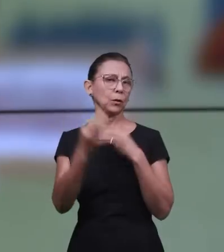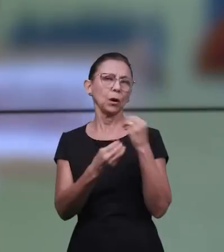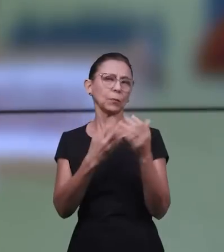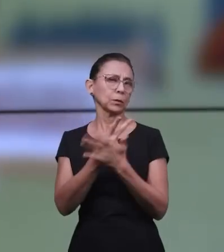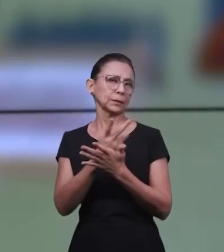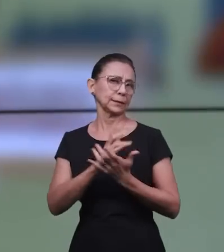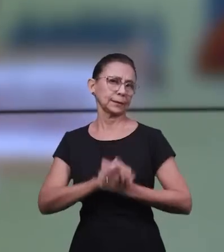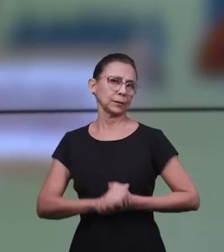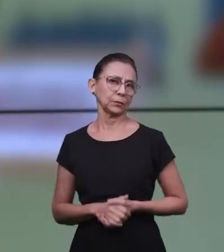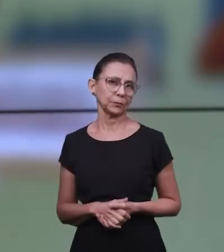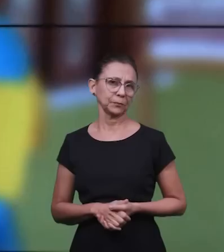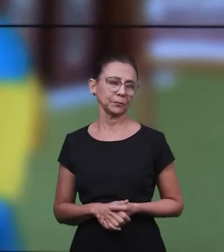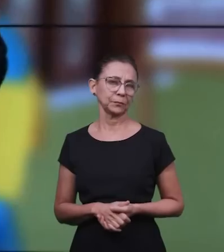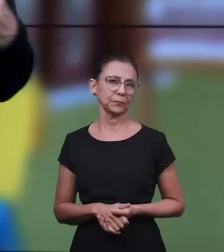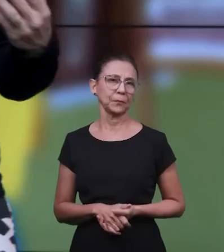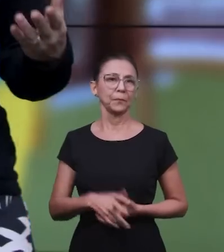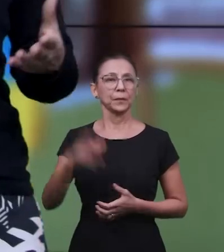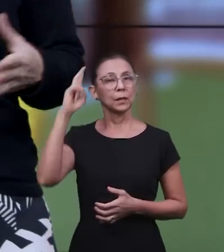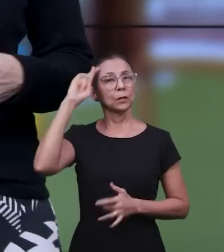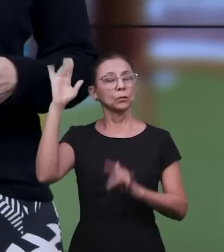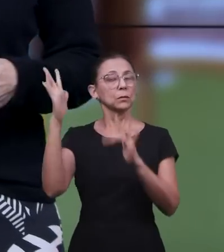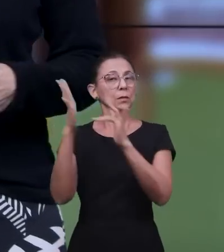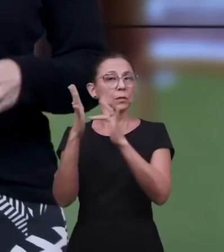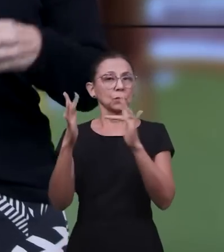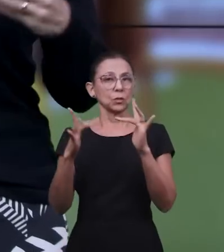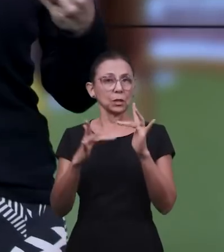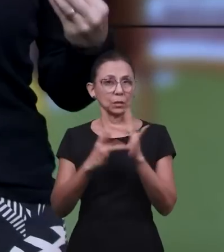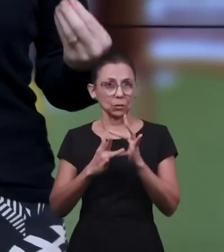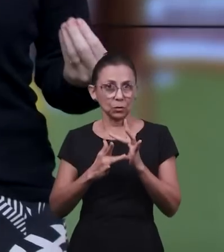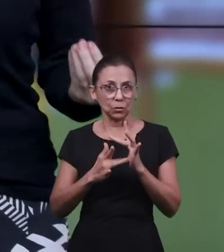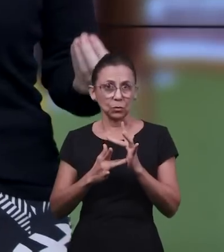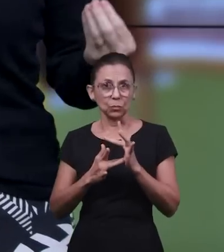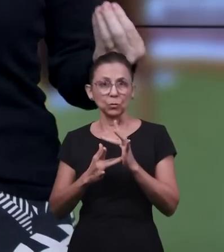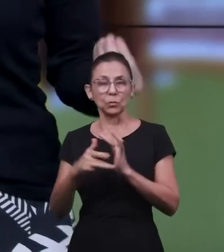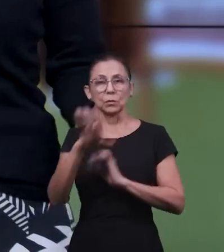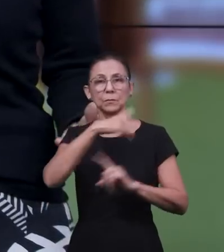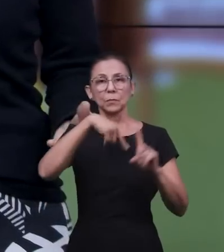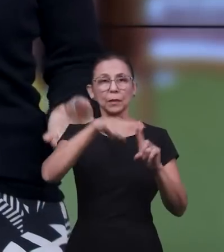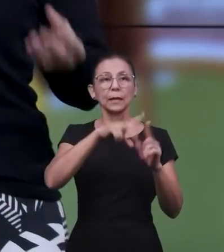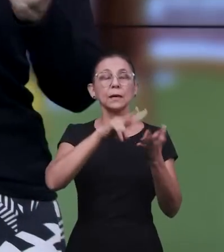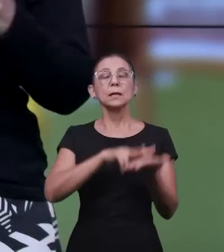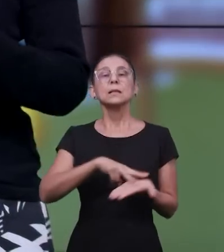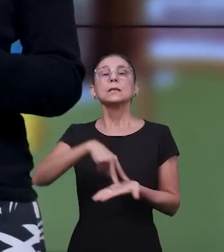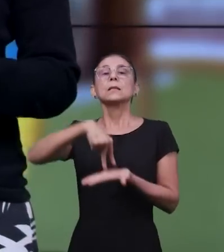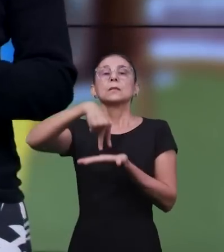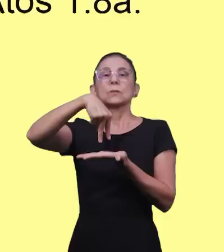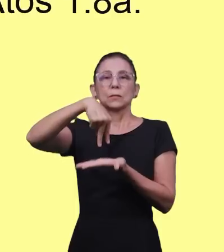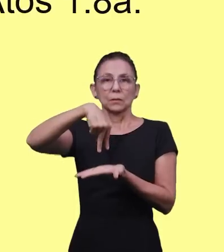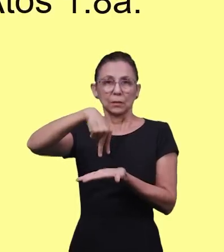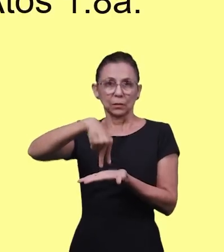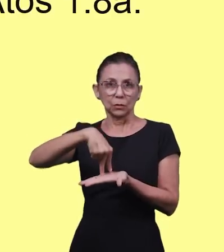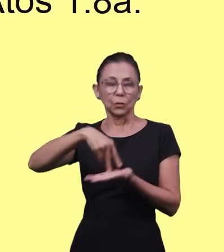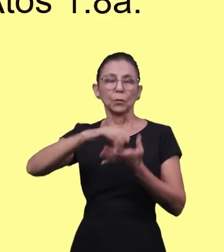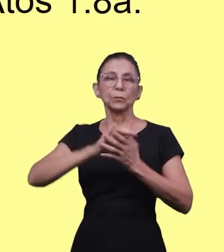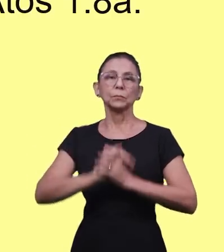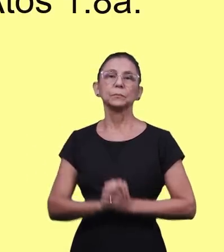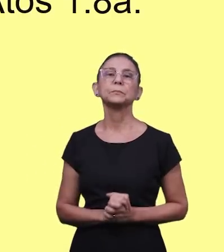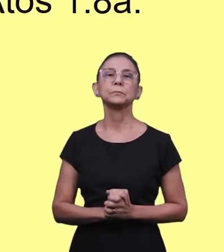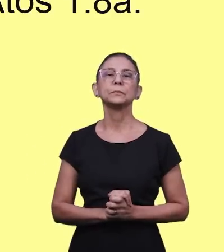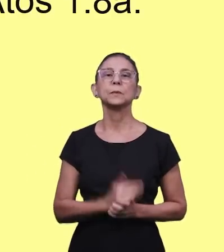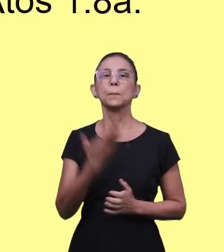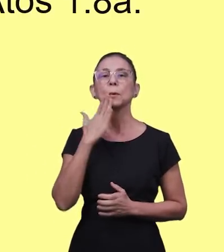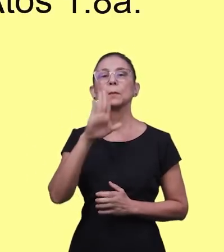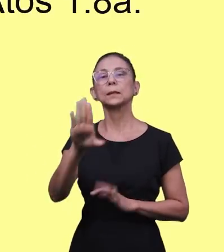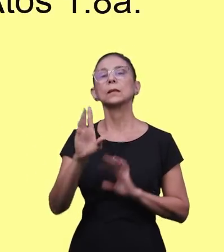isto aconteceu. O Senhor Jesus, depois que ele ressuscitou, ele deixou para os seus discípulos